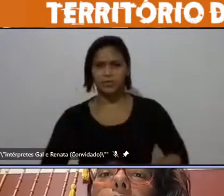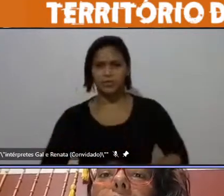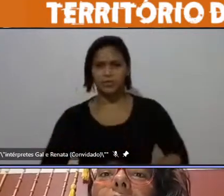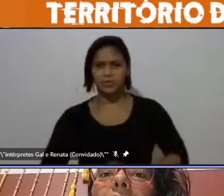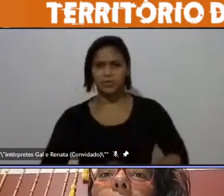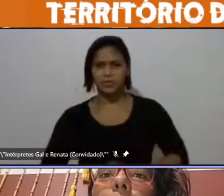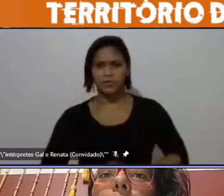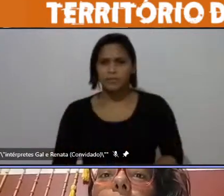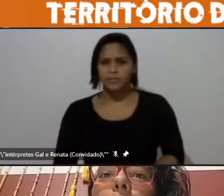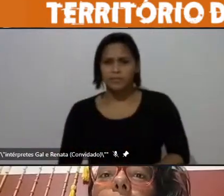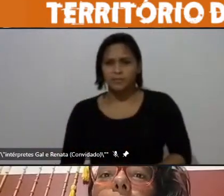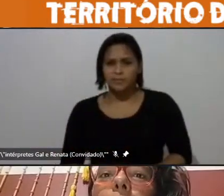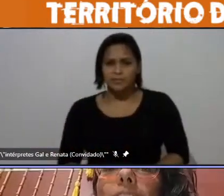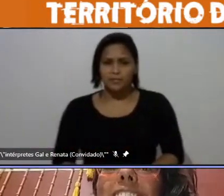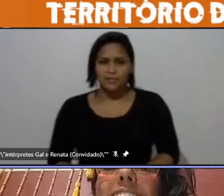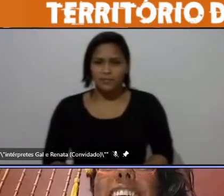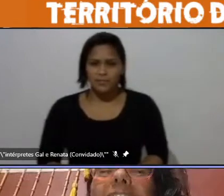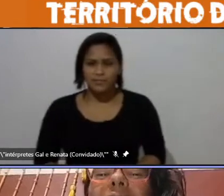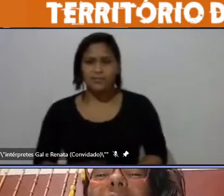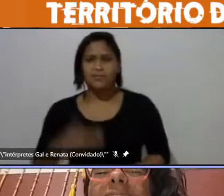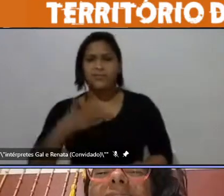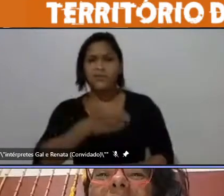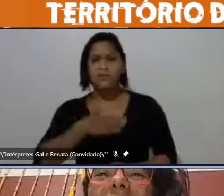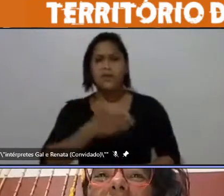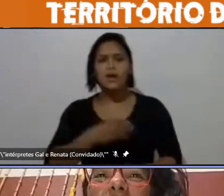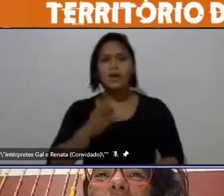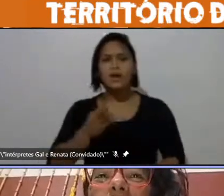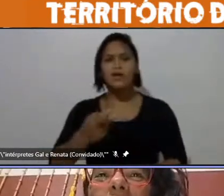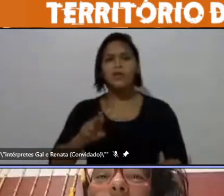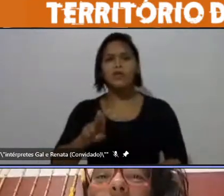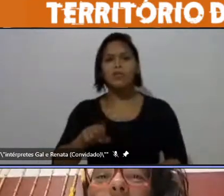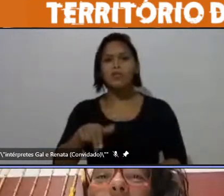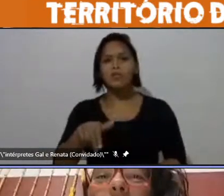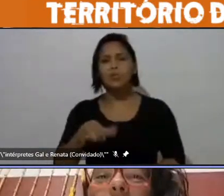Eu gostaria, Bruno,